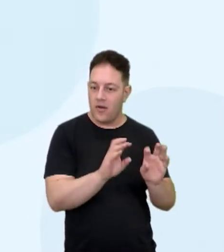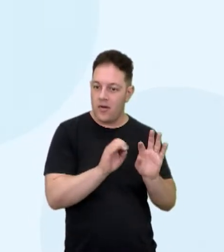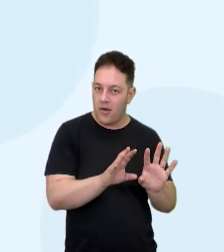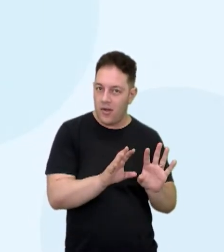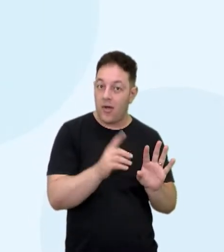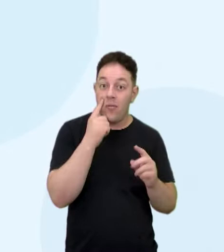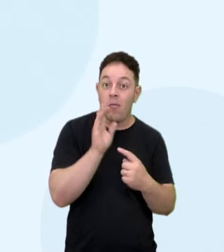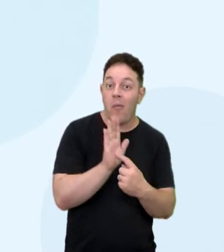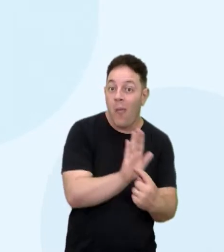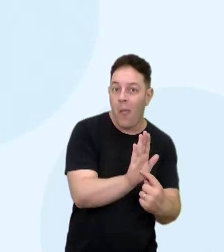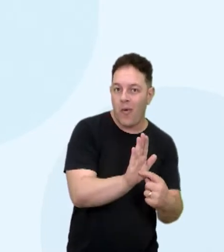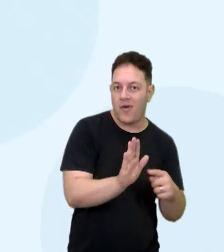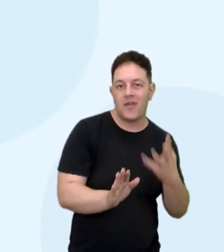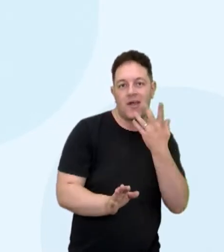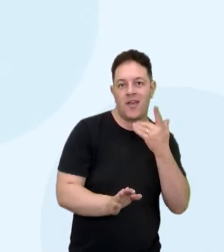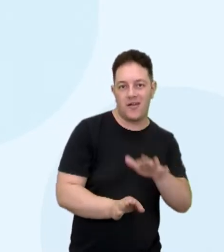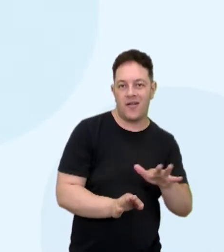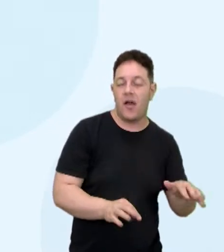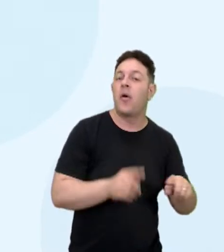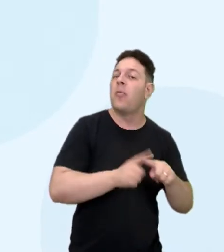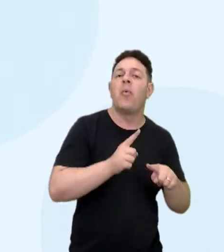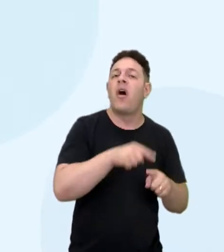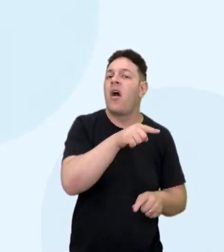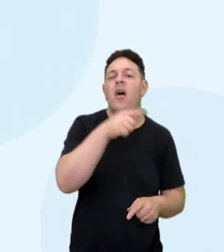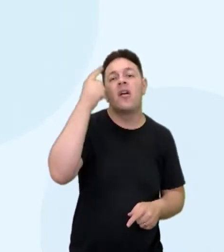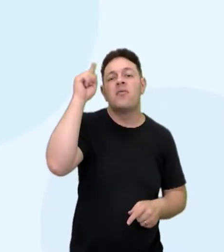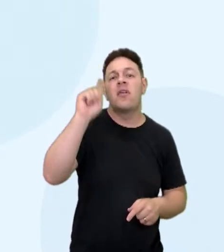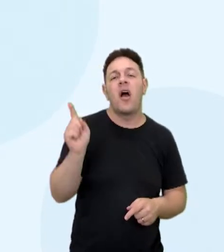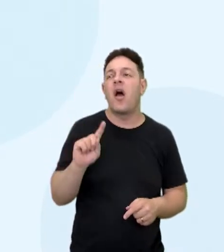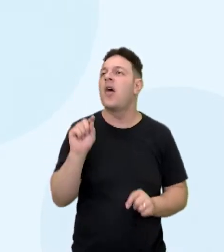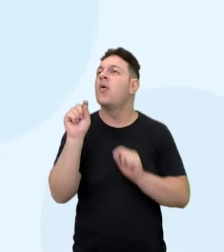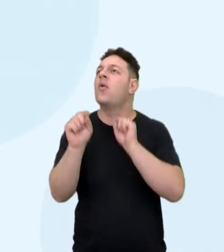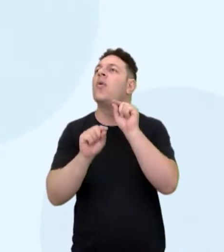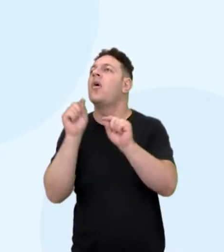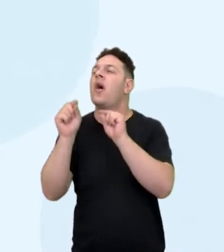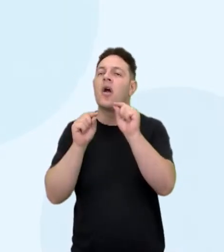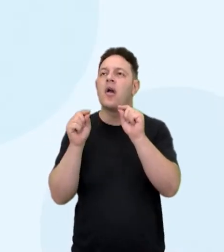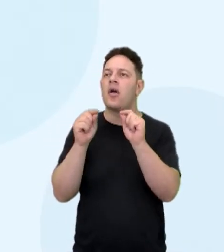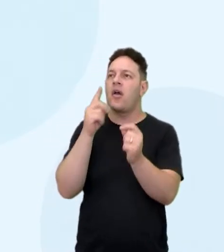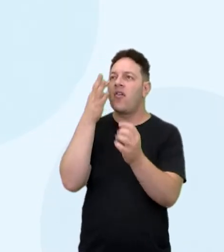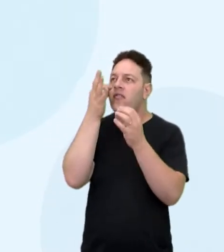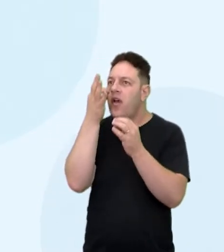tenho que mostrar. Por quê? Porque ela não tem pensamento abstrato, ela tem pensamento